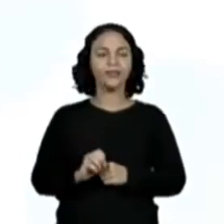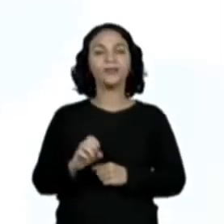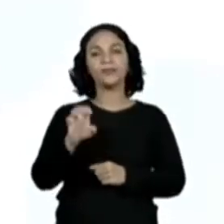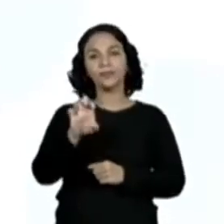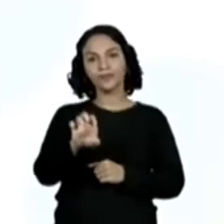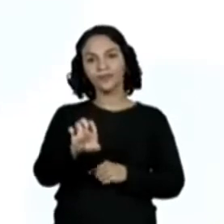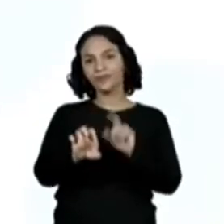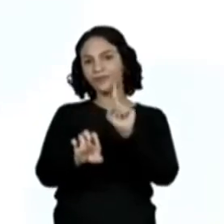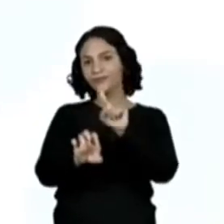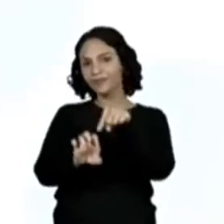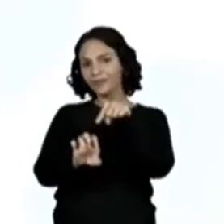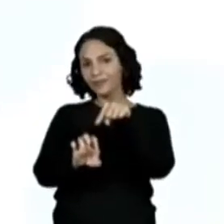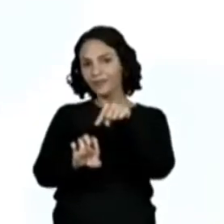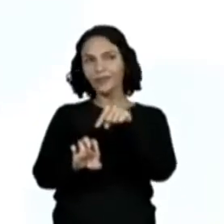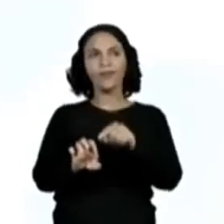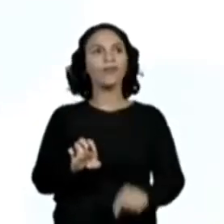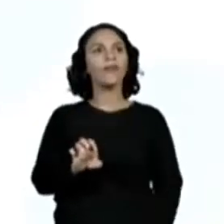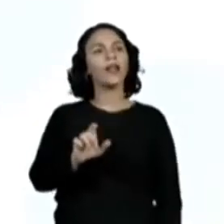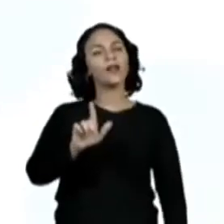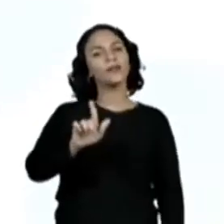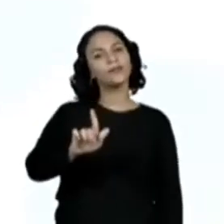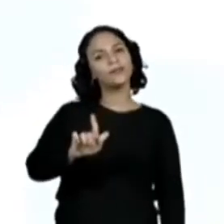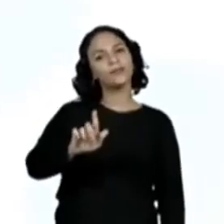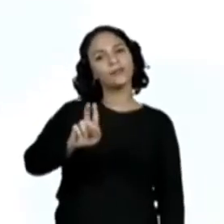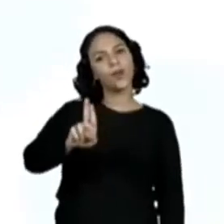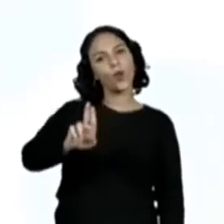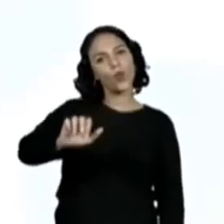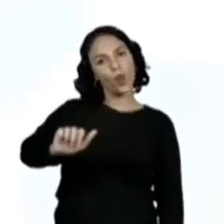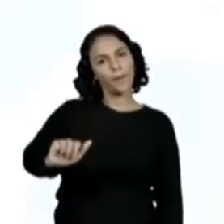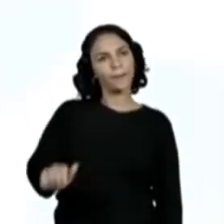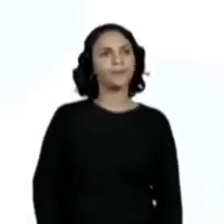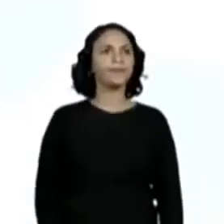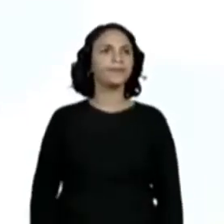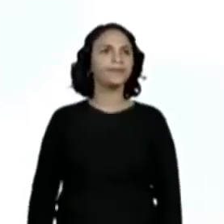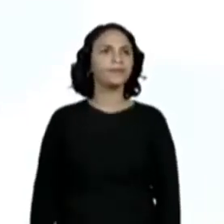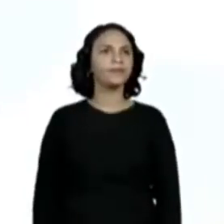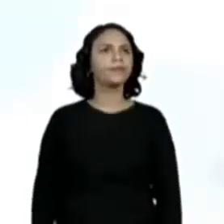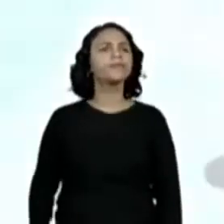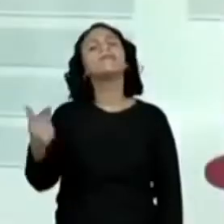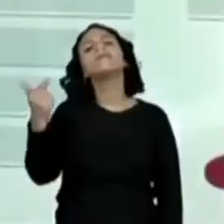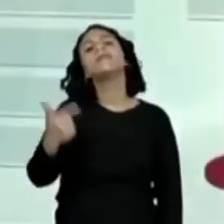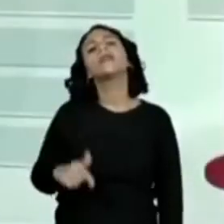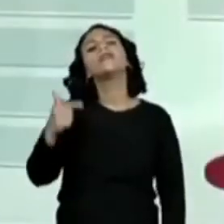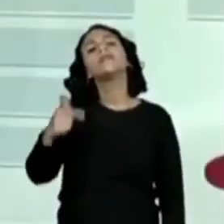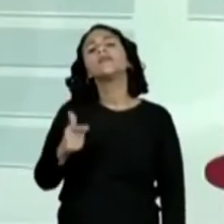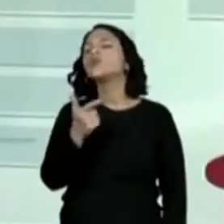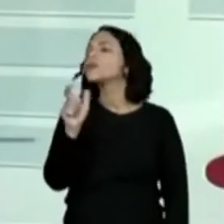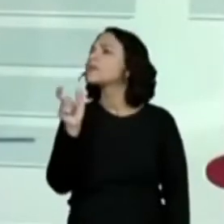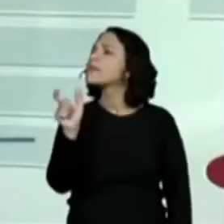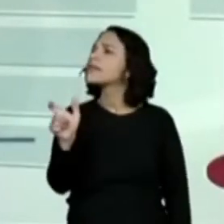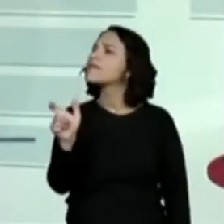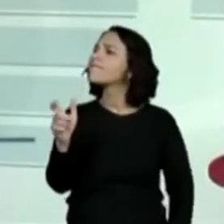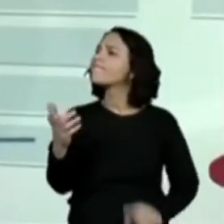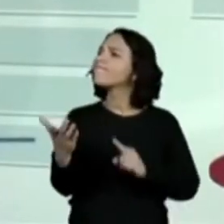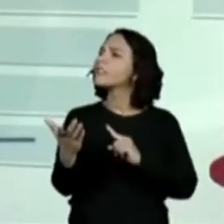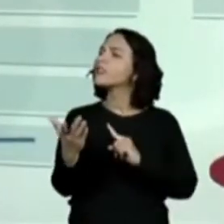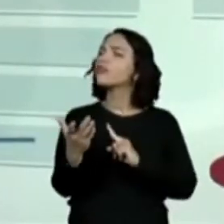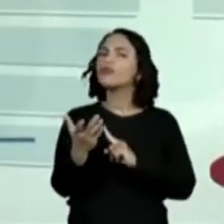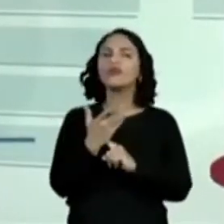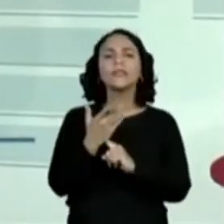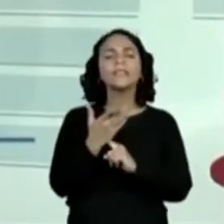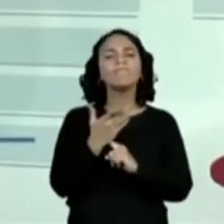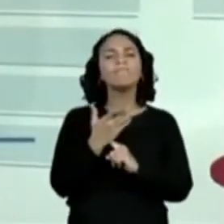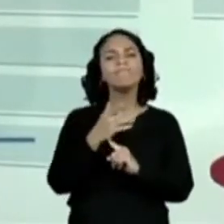Régua. E então, eu posso pensar em outras palavras que conheço para me ajudar com a escrita